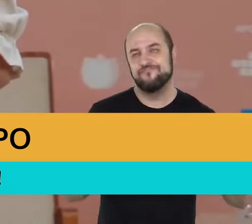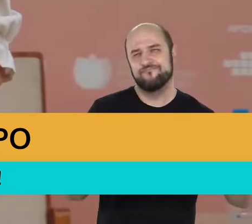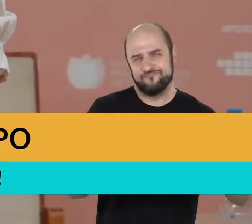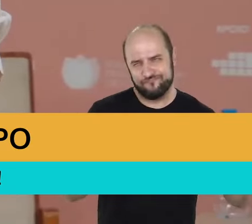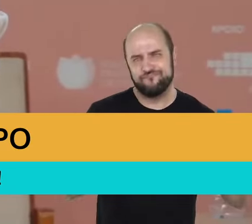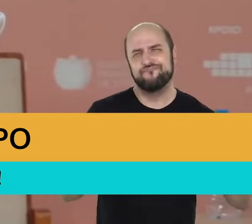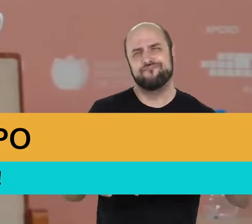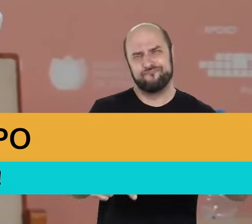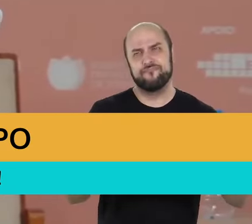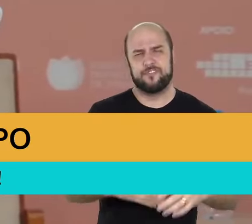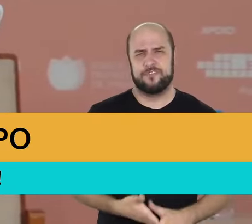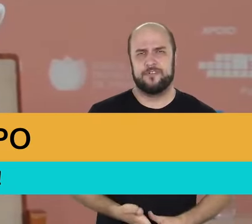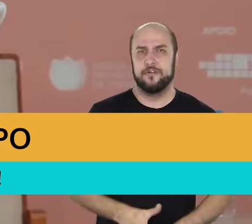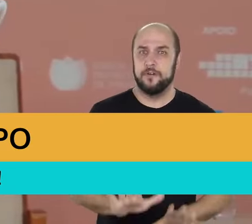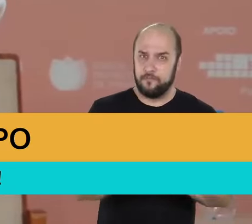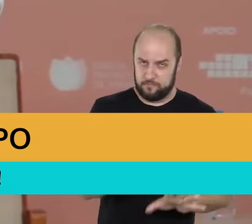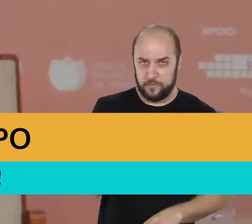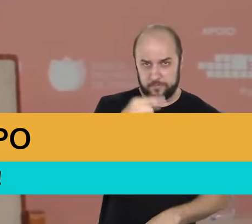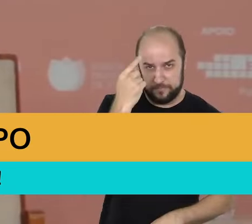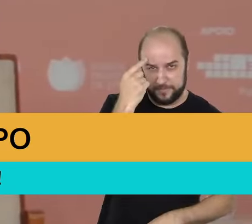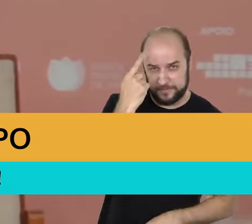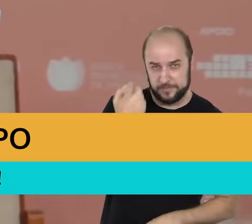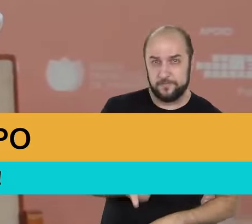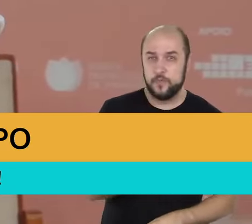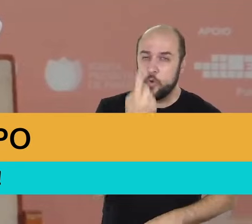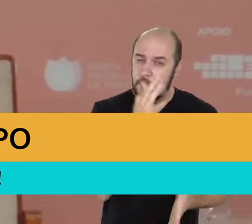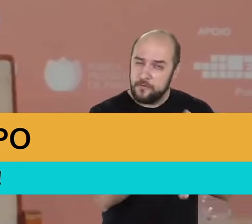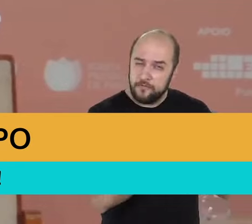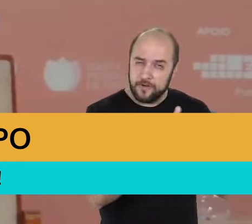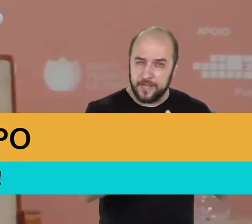gente, se fosse para vocês gravarem uma